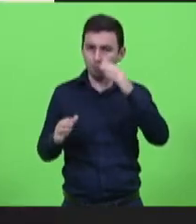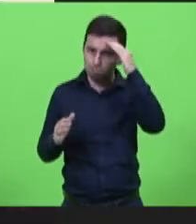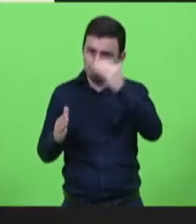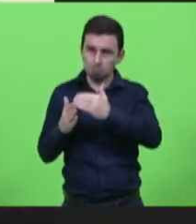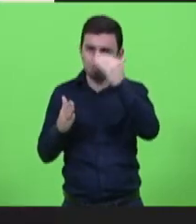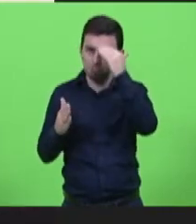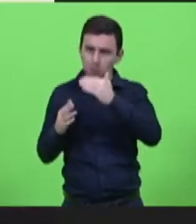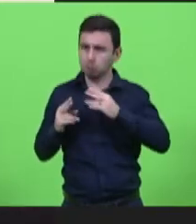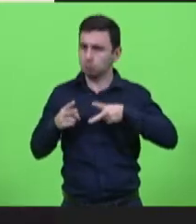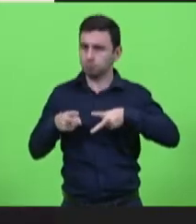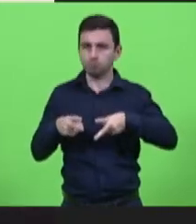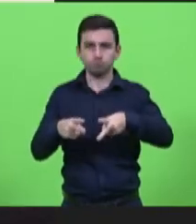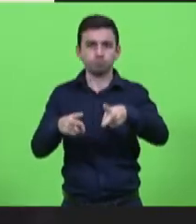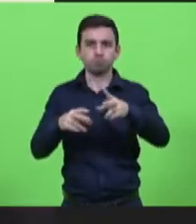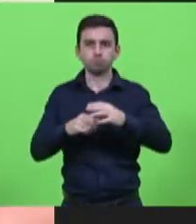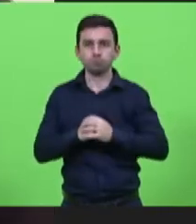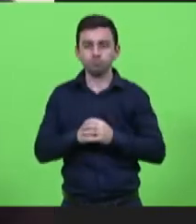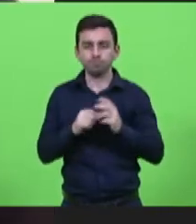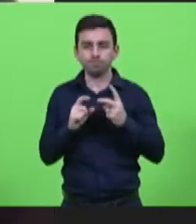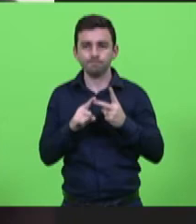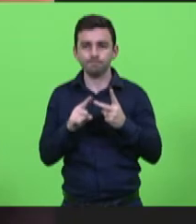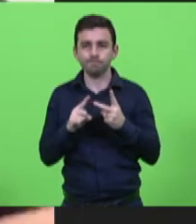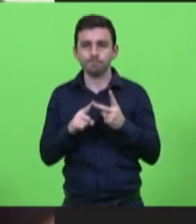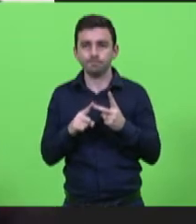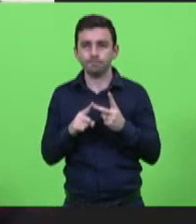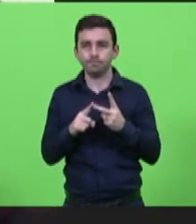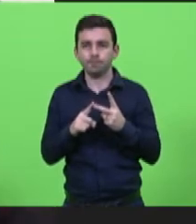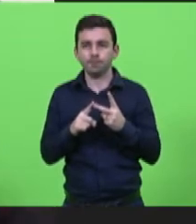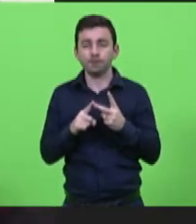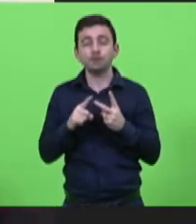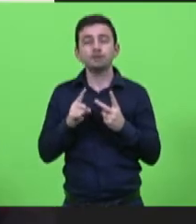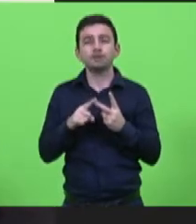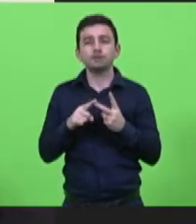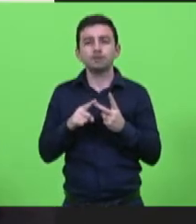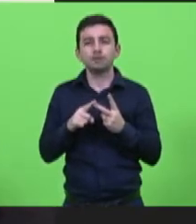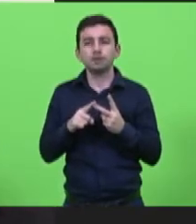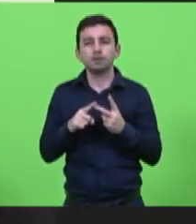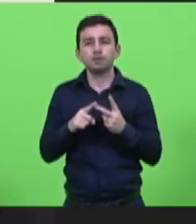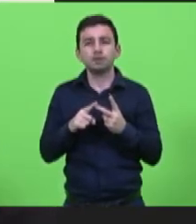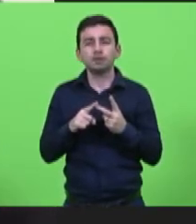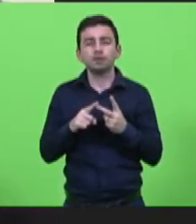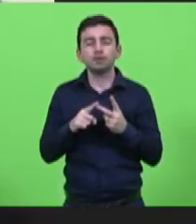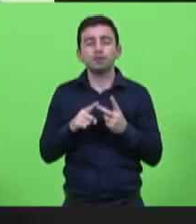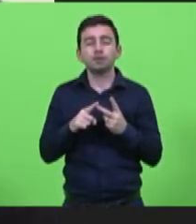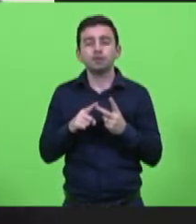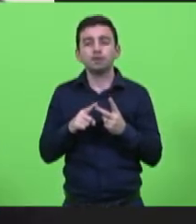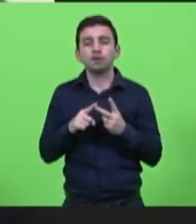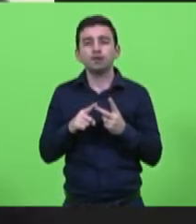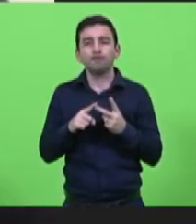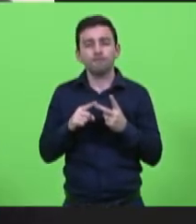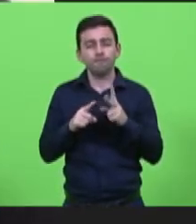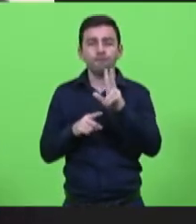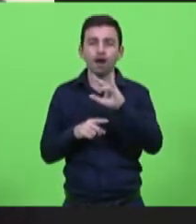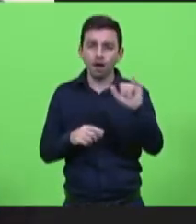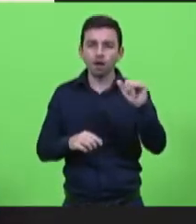das autoridades sanitárias. Segundo, para dizer que vai ser construído com as